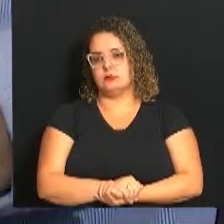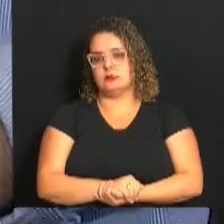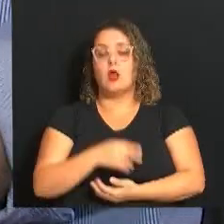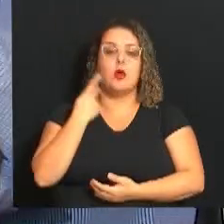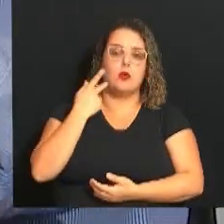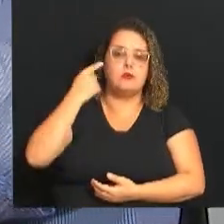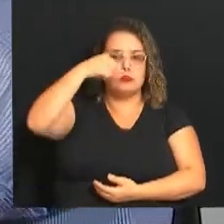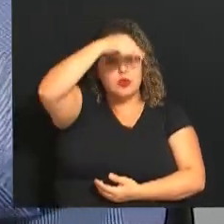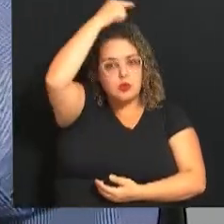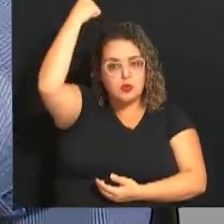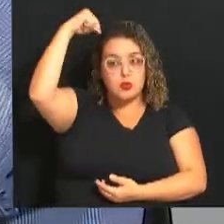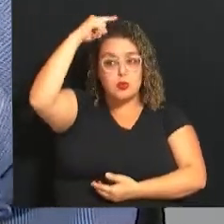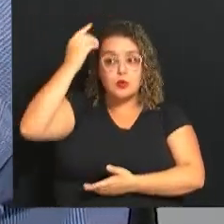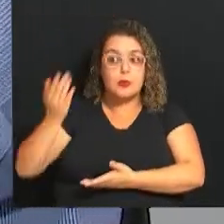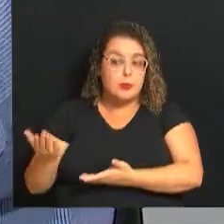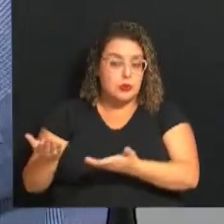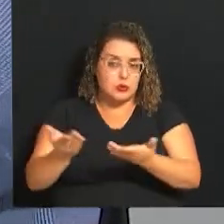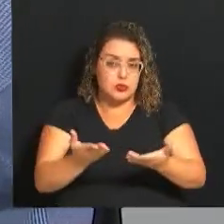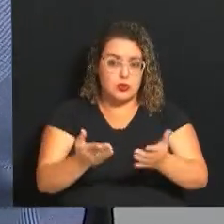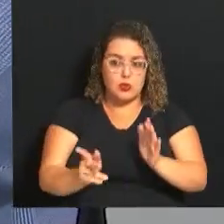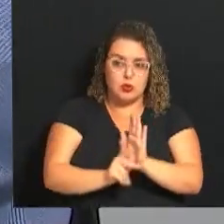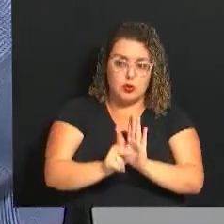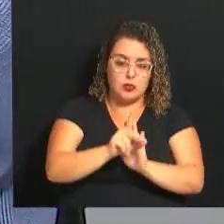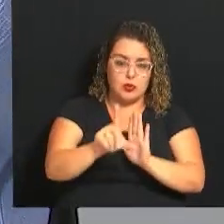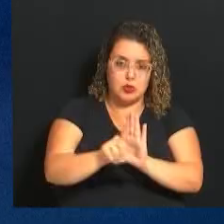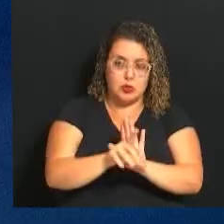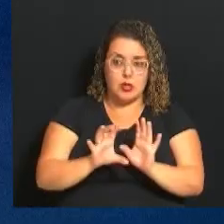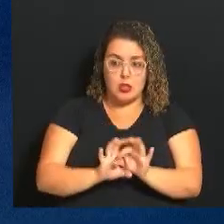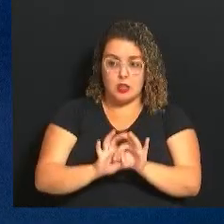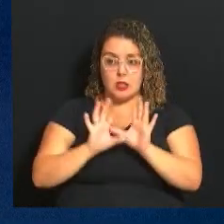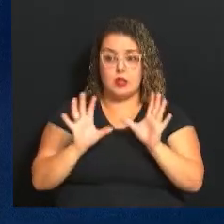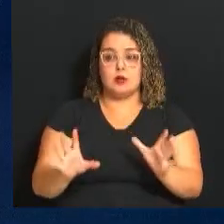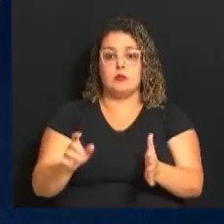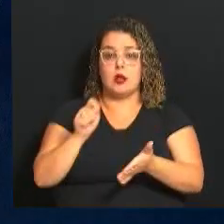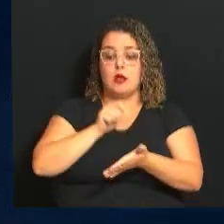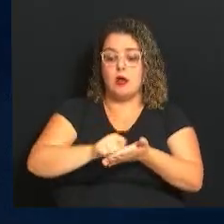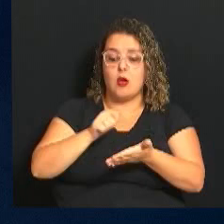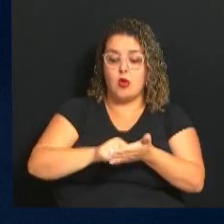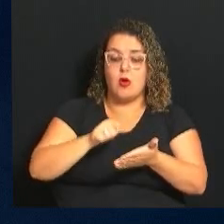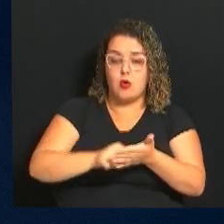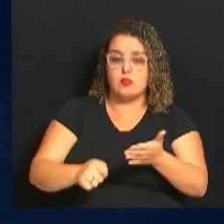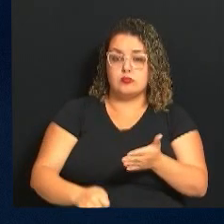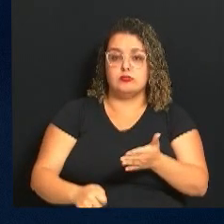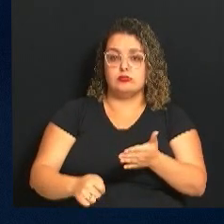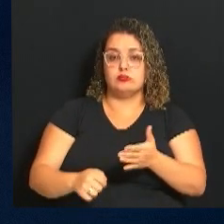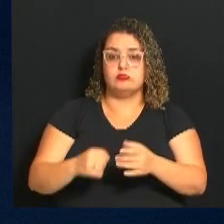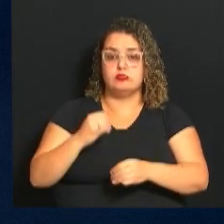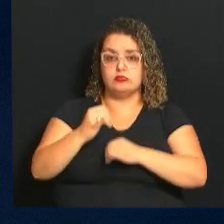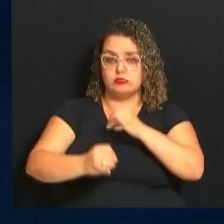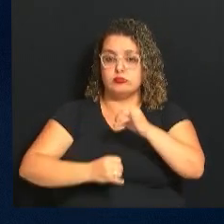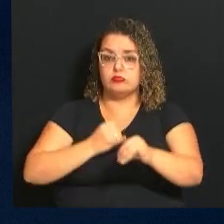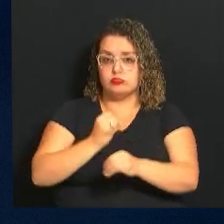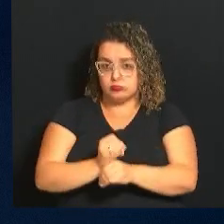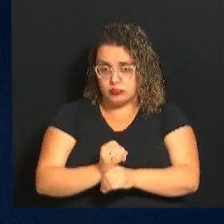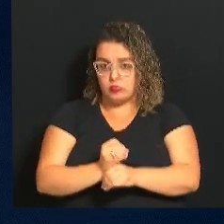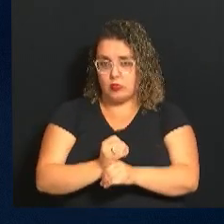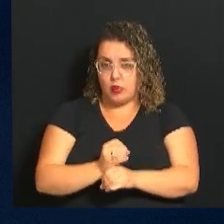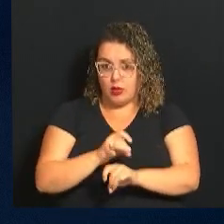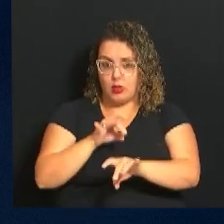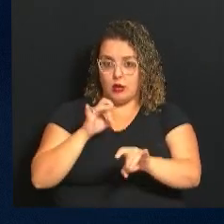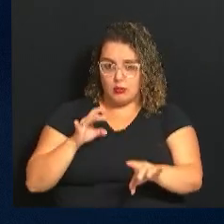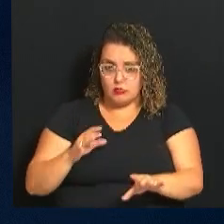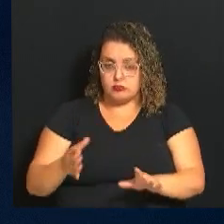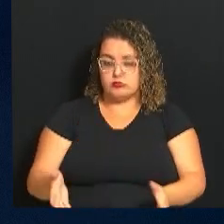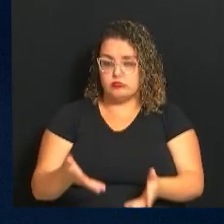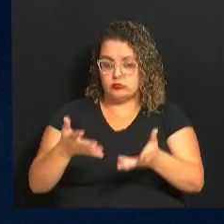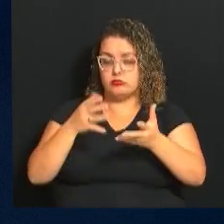e o vereador Paulo Gaspar Apresentou um projeto de lei que permite a coleta de assinaturas eletrônicas em proposição de